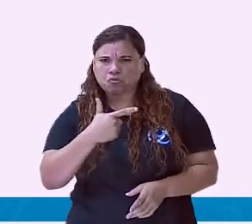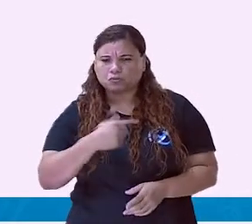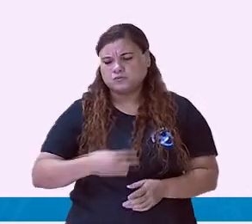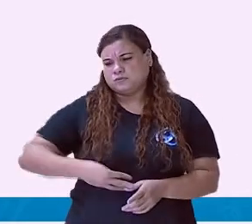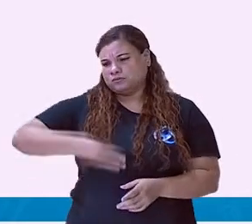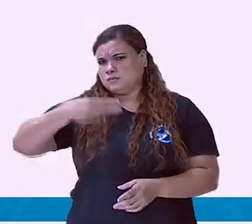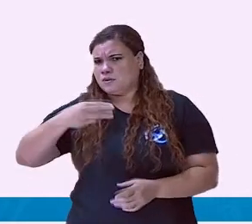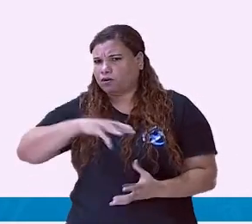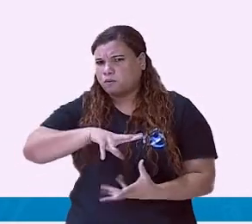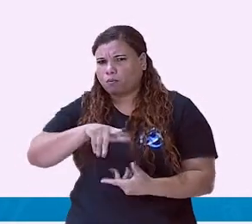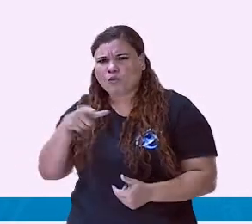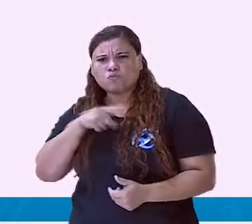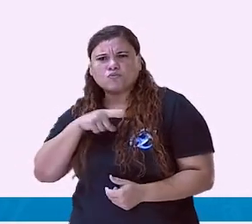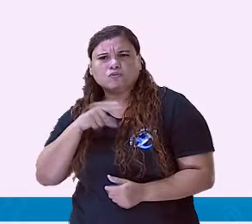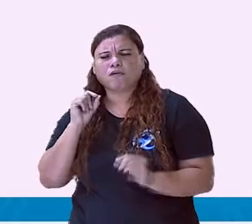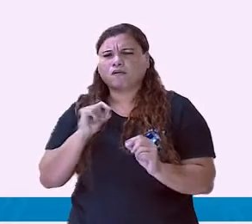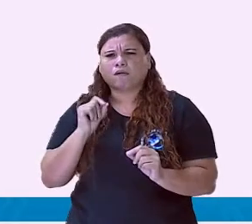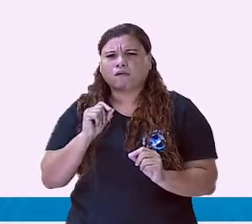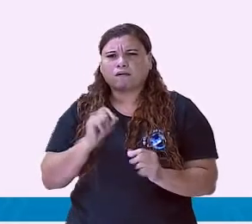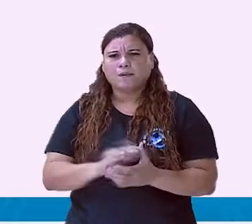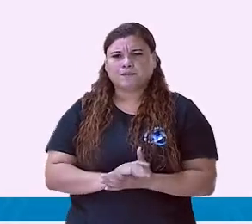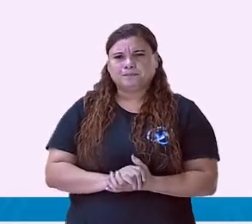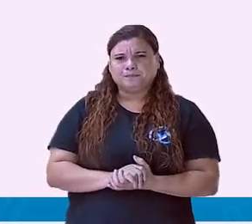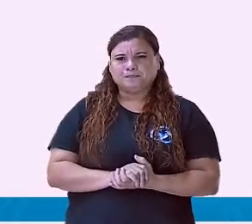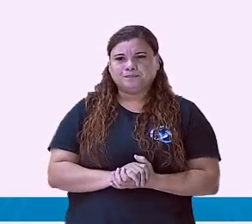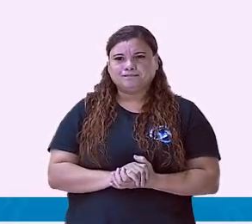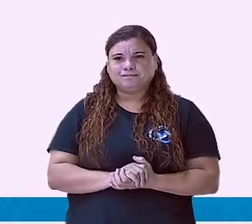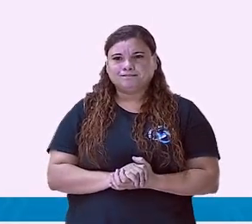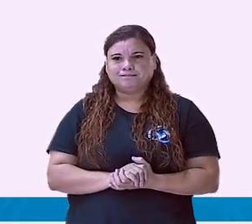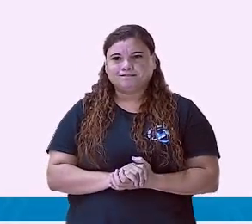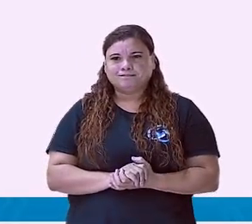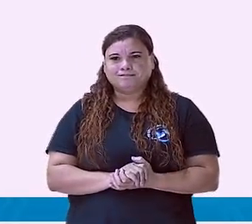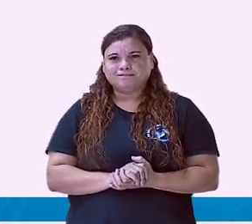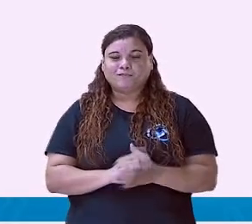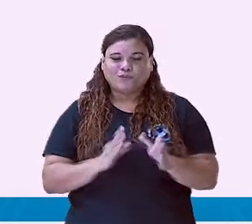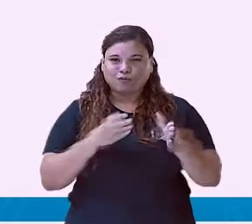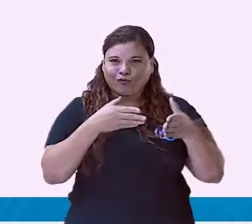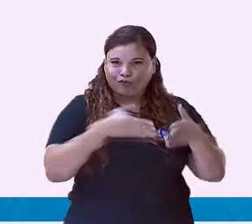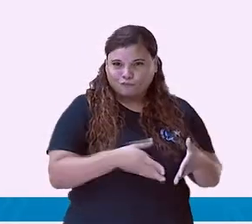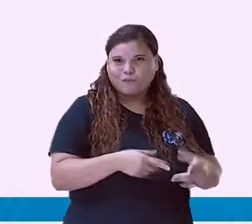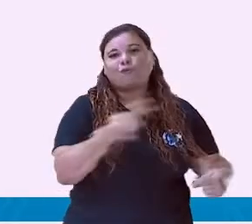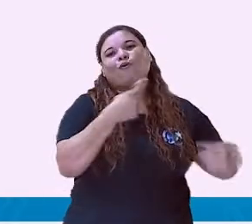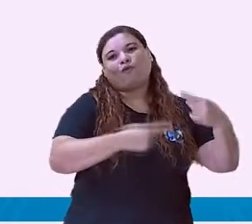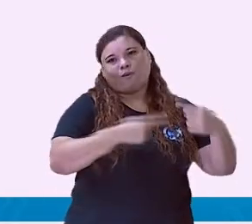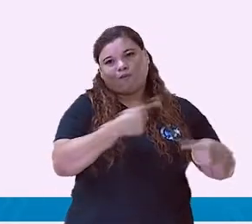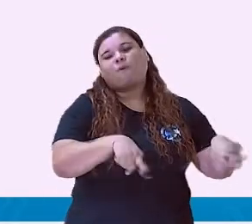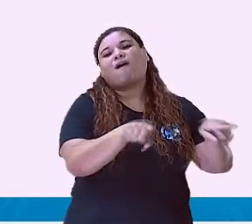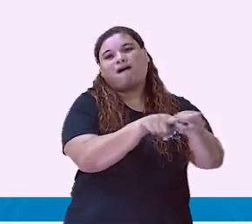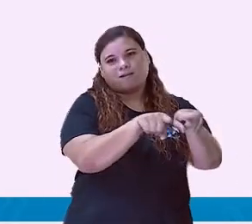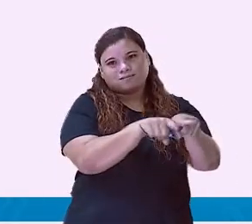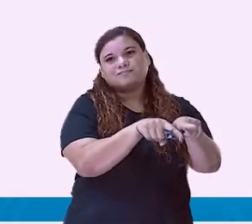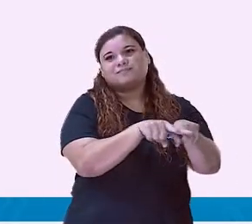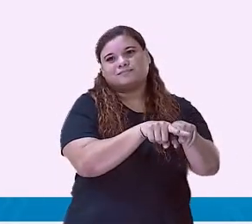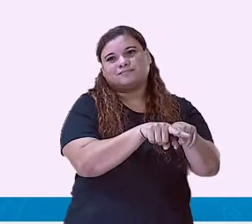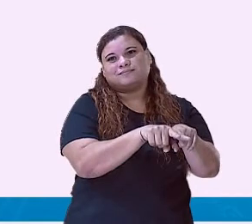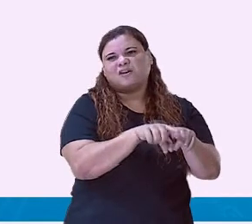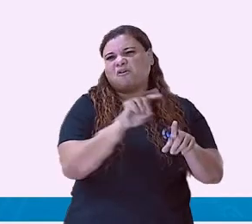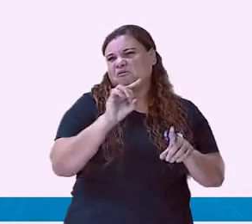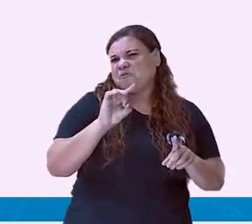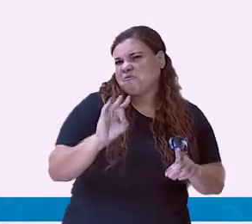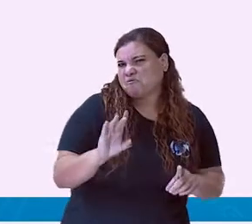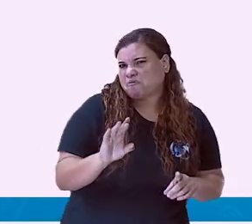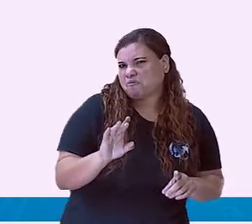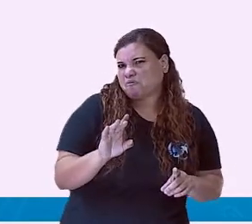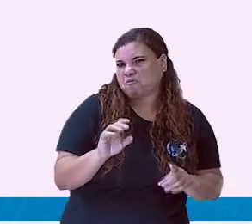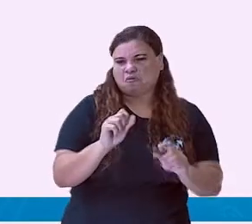mundo tinha a ver também com a questão política. Primeiro mundo, os